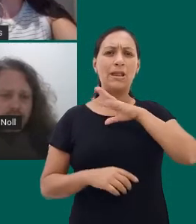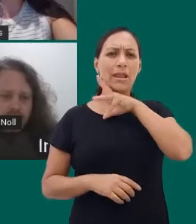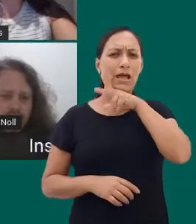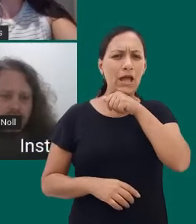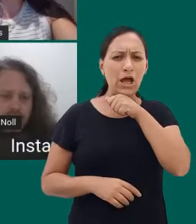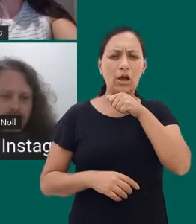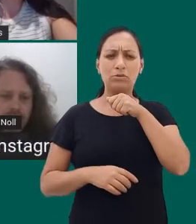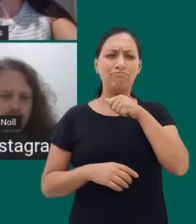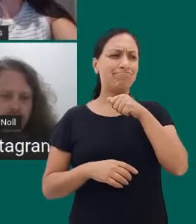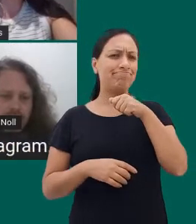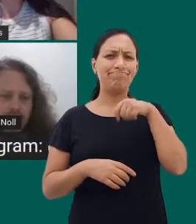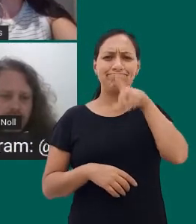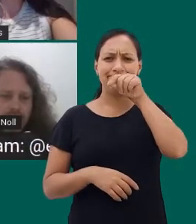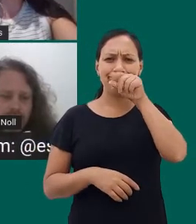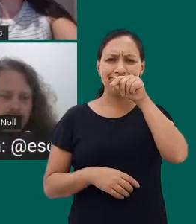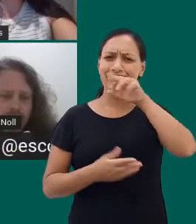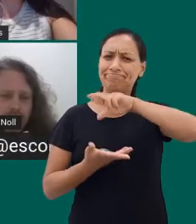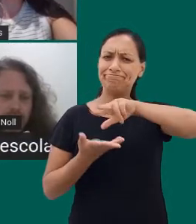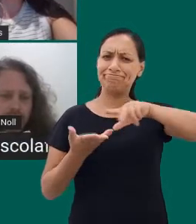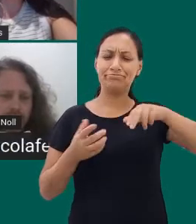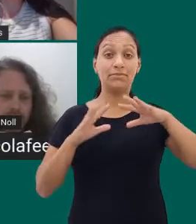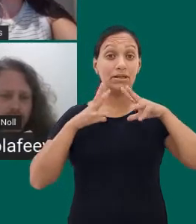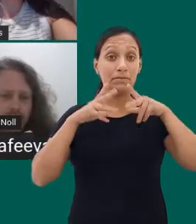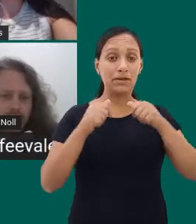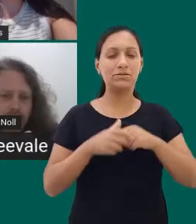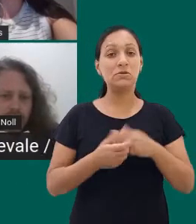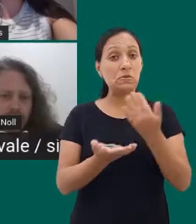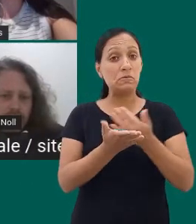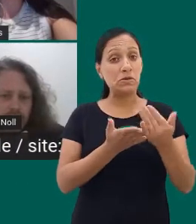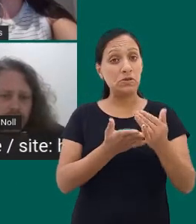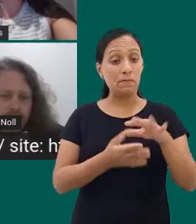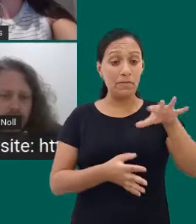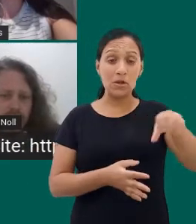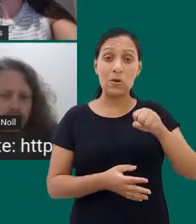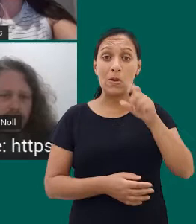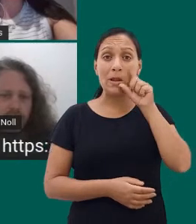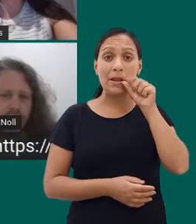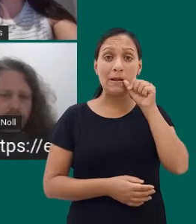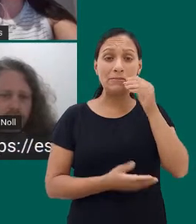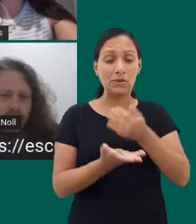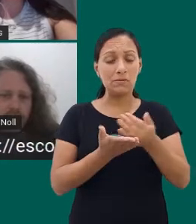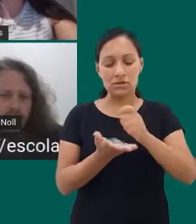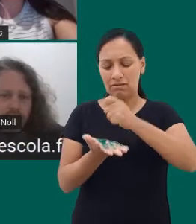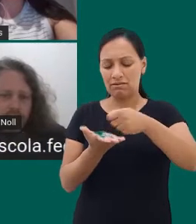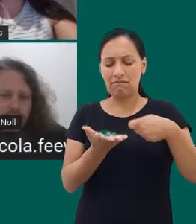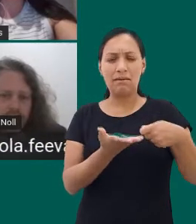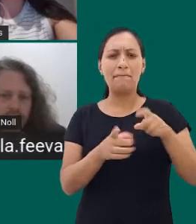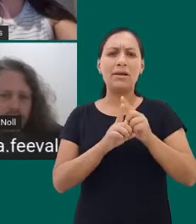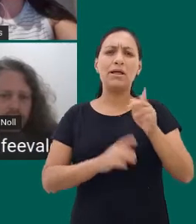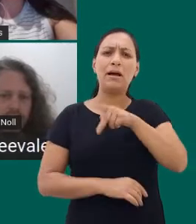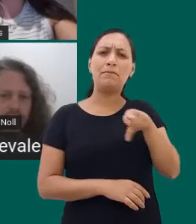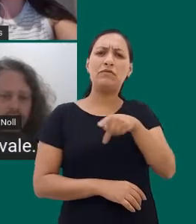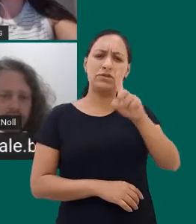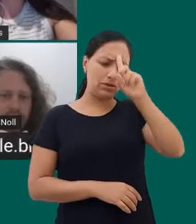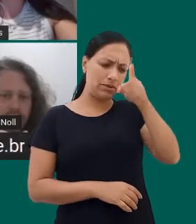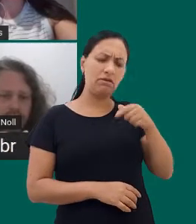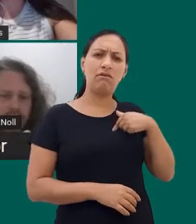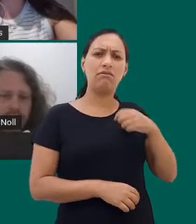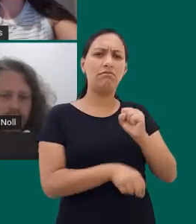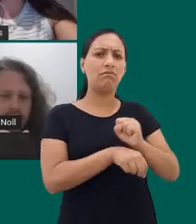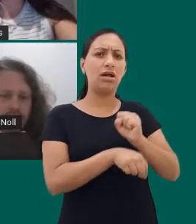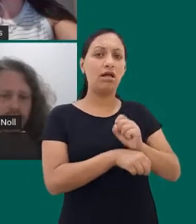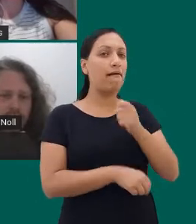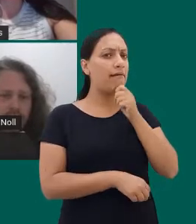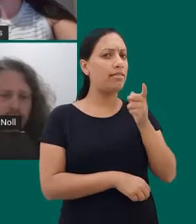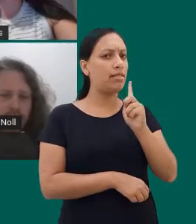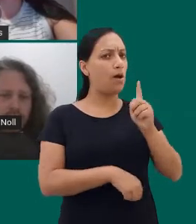trens. Pegou então sua caixa de lápis e começou a desenhar, mas a professora disse: "Esperem, ainda não é hora de começar." E